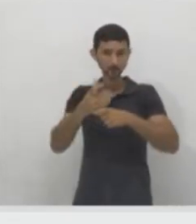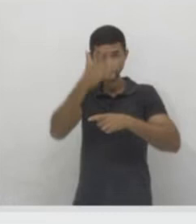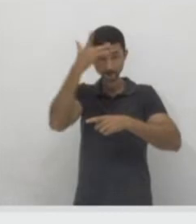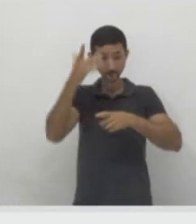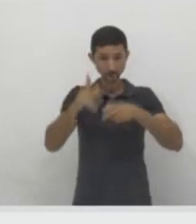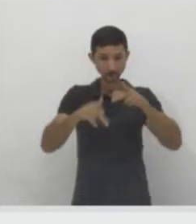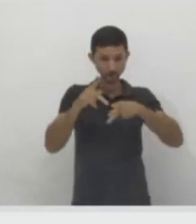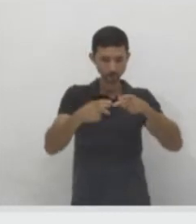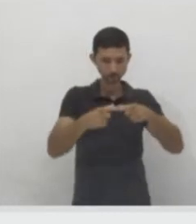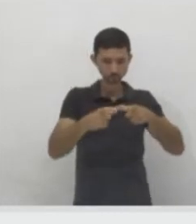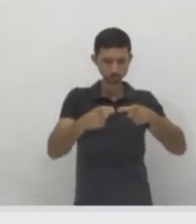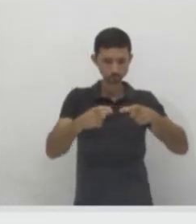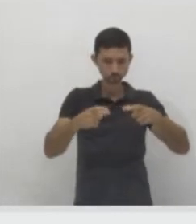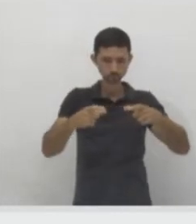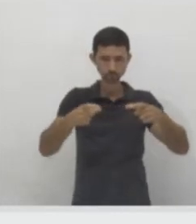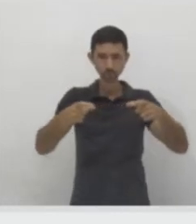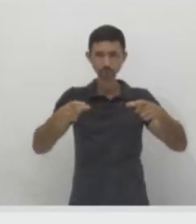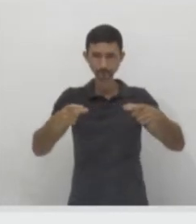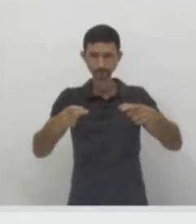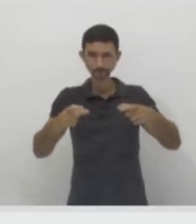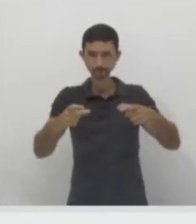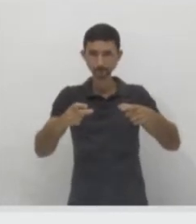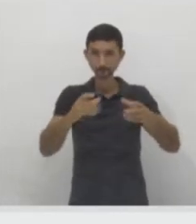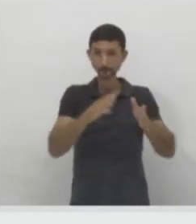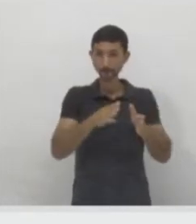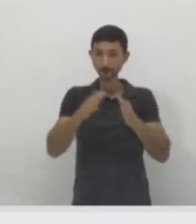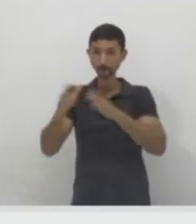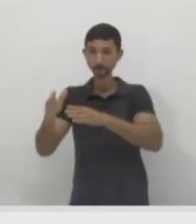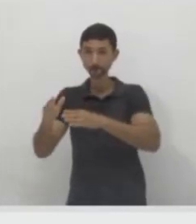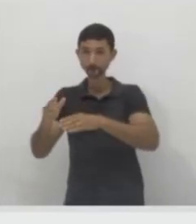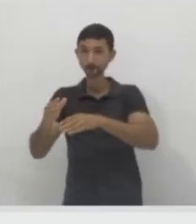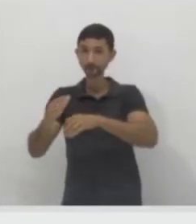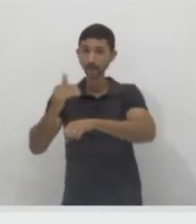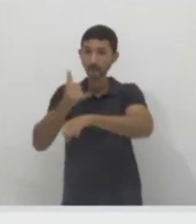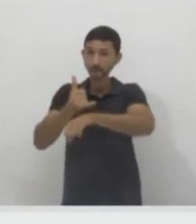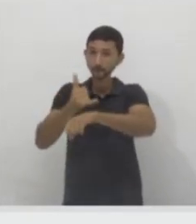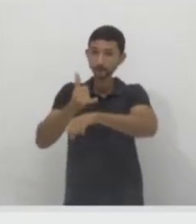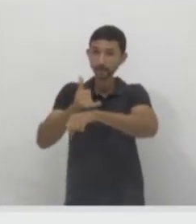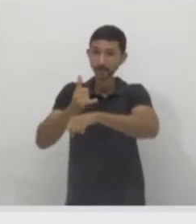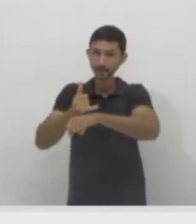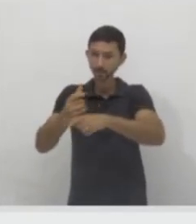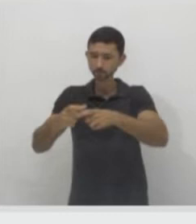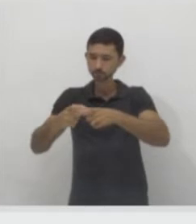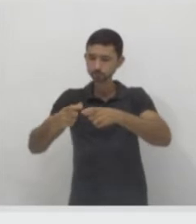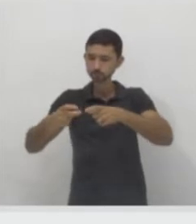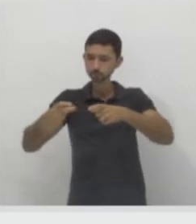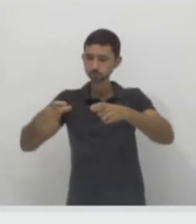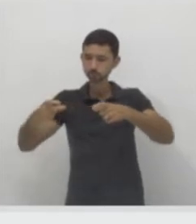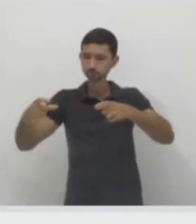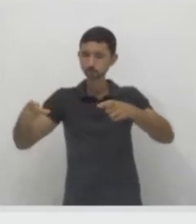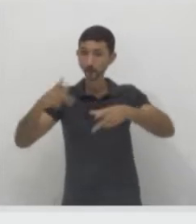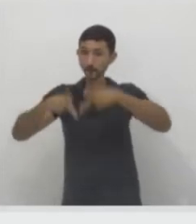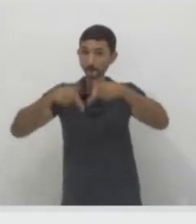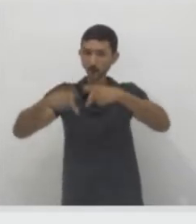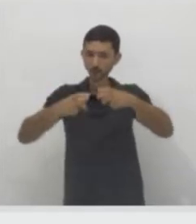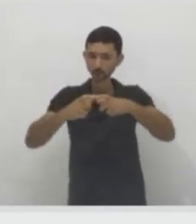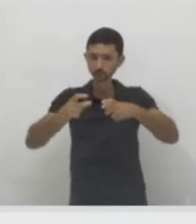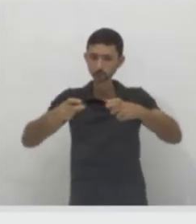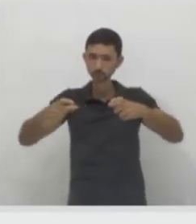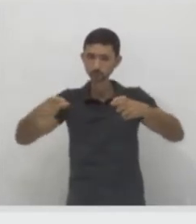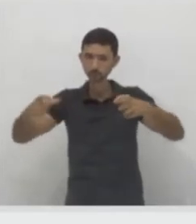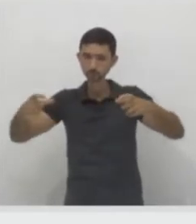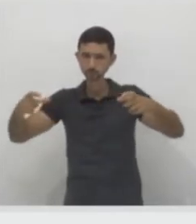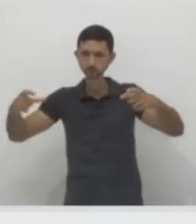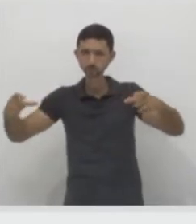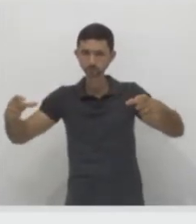Aqui, na Idade dos Metais, a gente consegue observar novamente um outro aumento, né? E com esse aumento da população, já